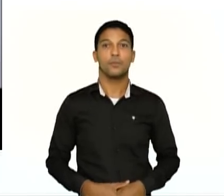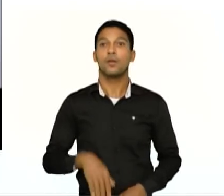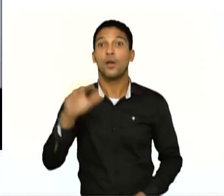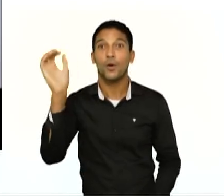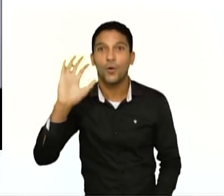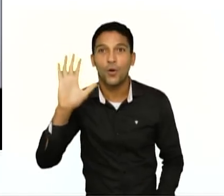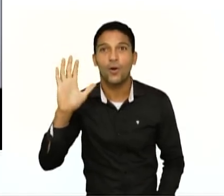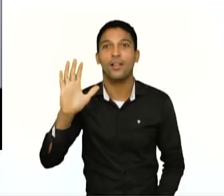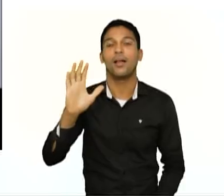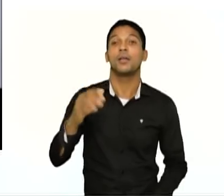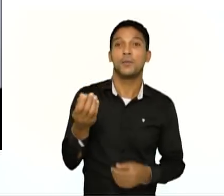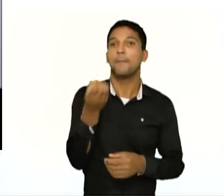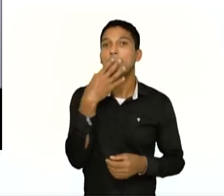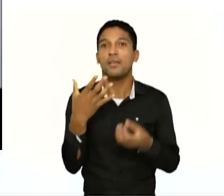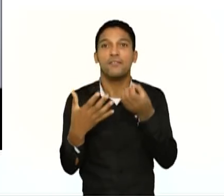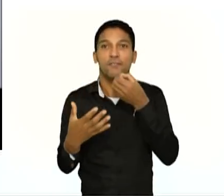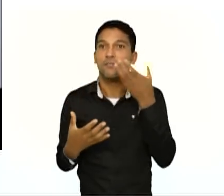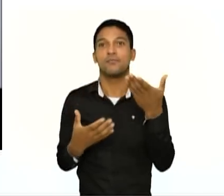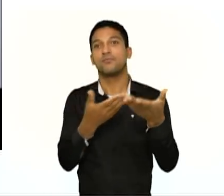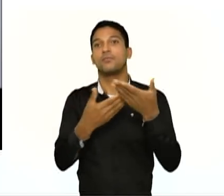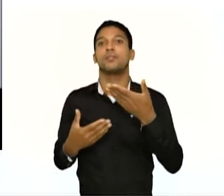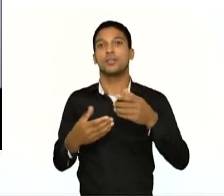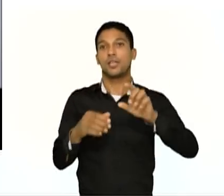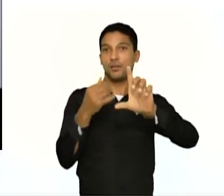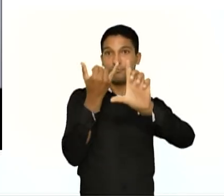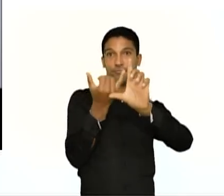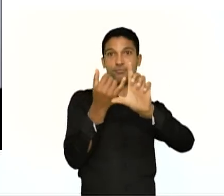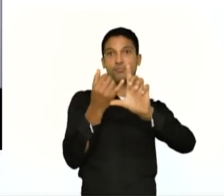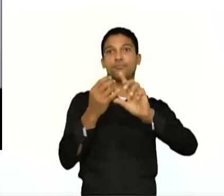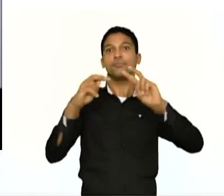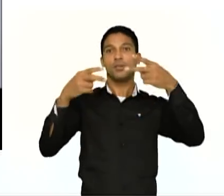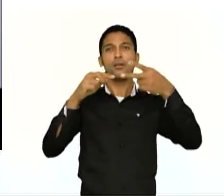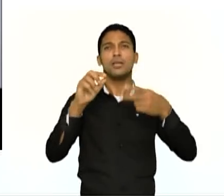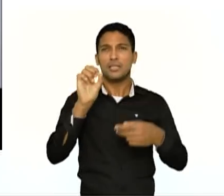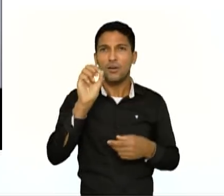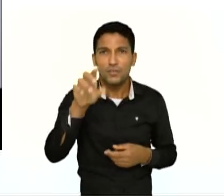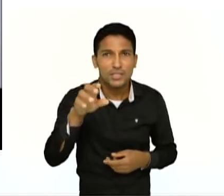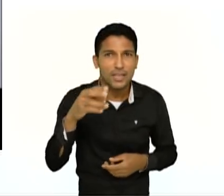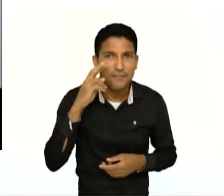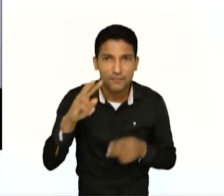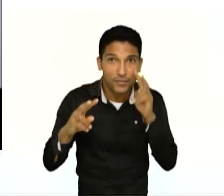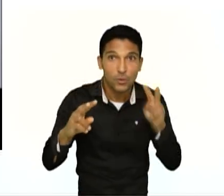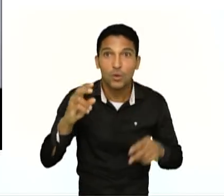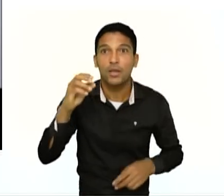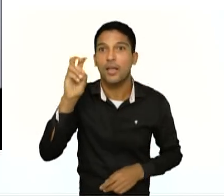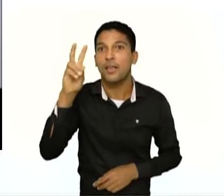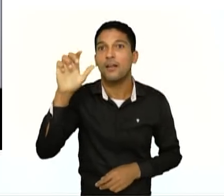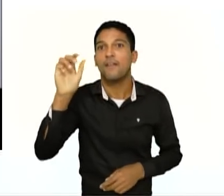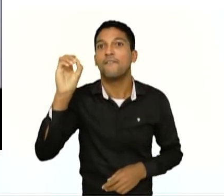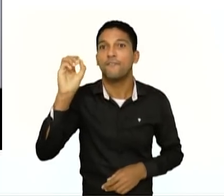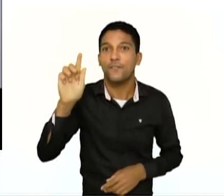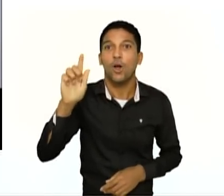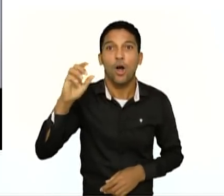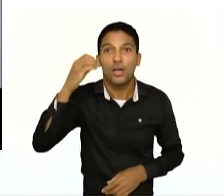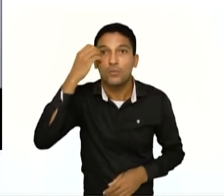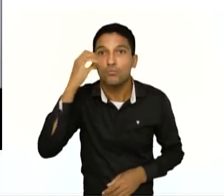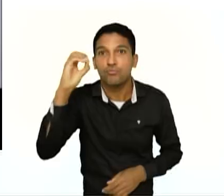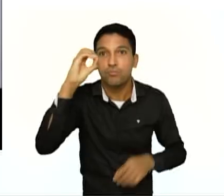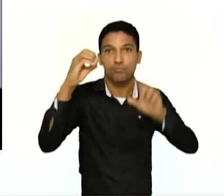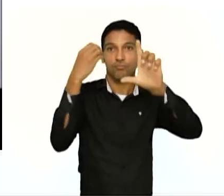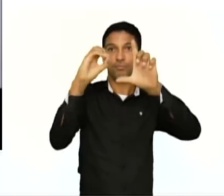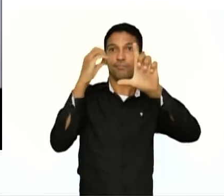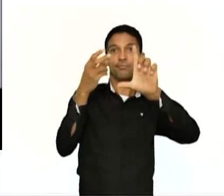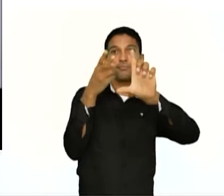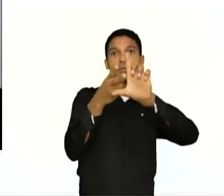Hello, gente, bem-vindos ao canal. Então, se você abriu esse vídeo aí é porque você queria ver o meu vlog, meu vlog do TCC, só que eu não